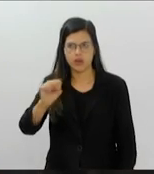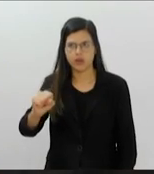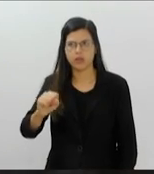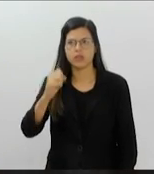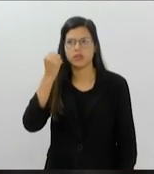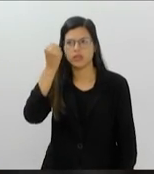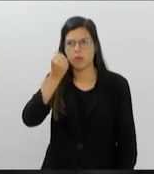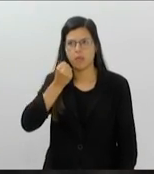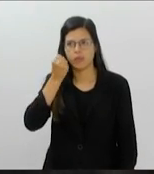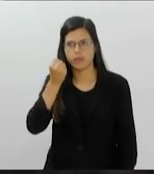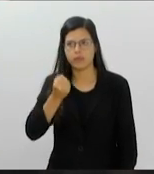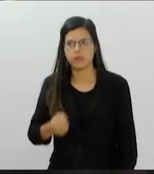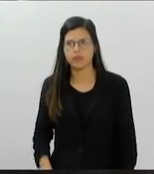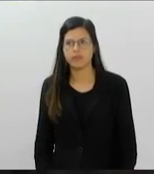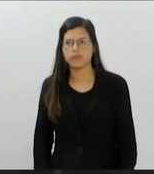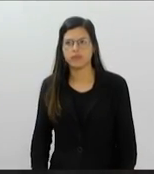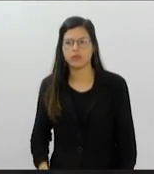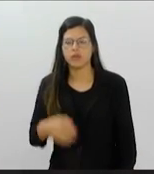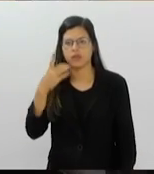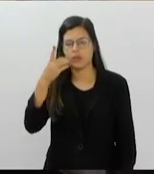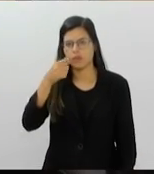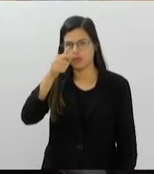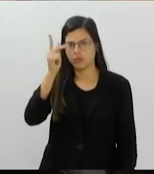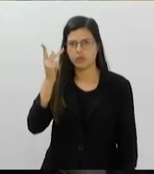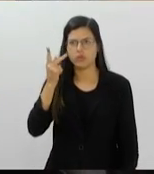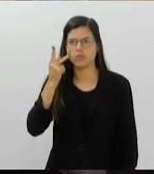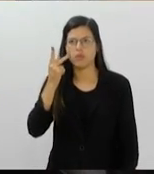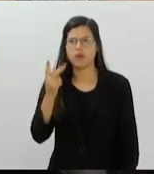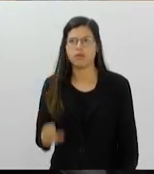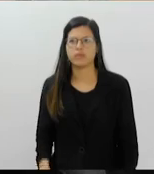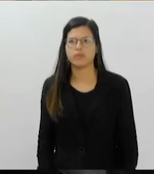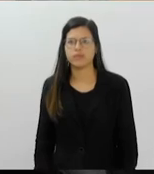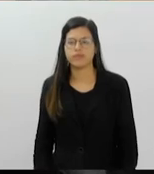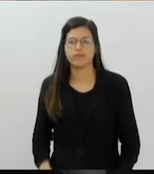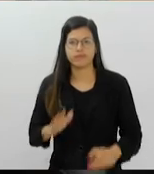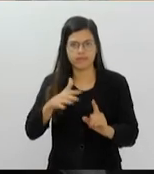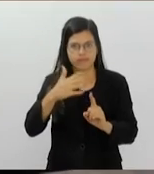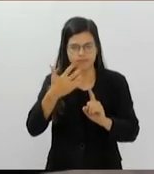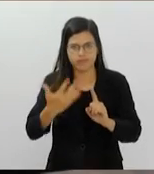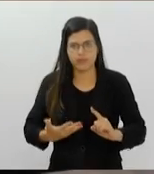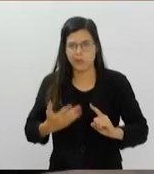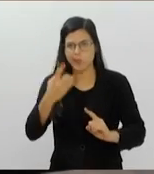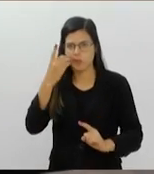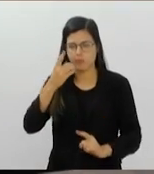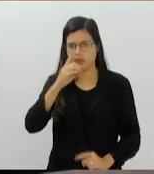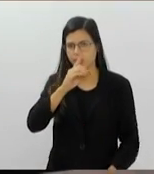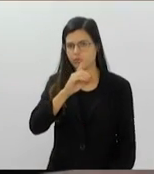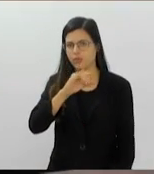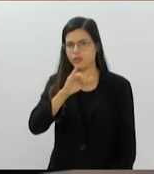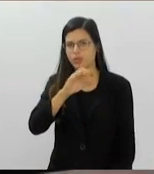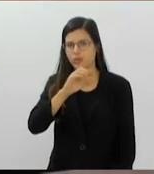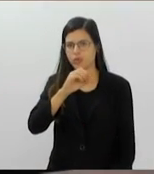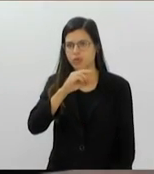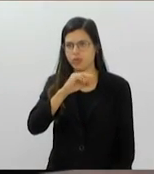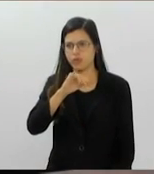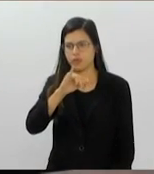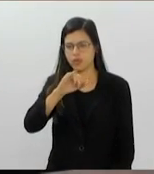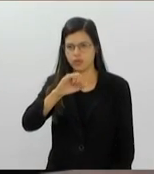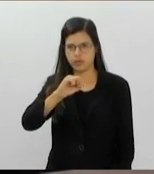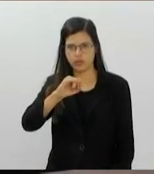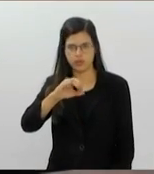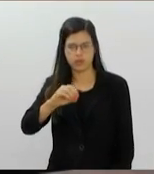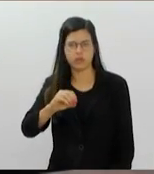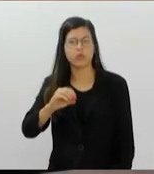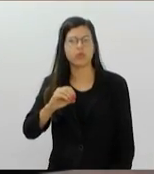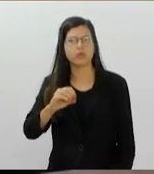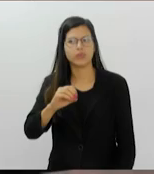Samuel Malafaia. Presidente. Deputado Luiz Paulo. Em homenagem ao deputado Dionísio Lins, que declarou